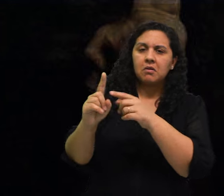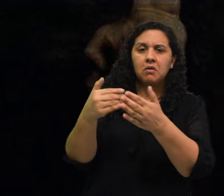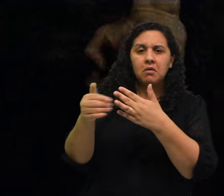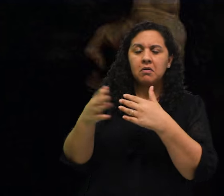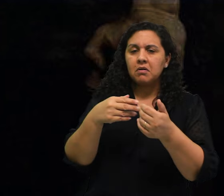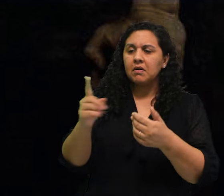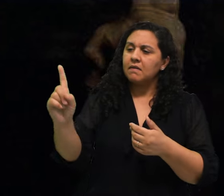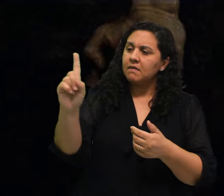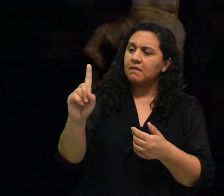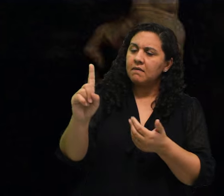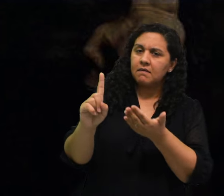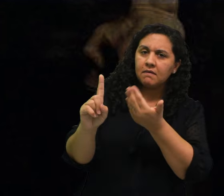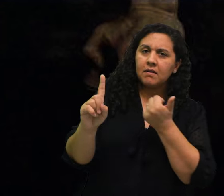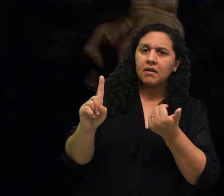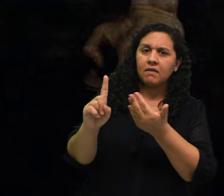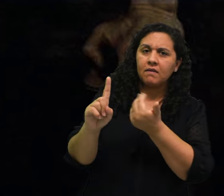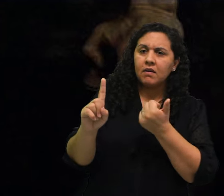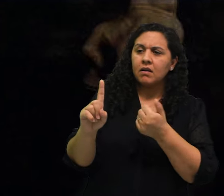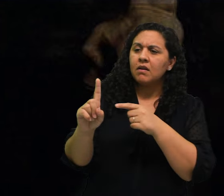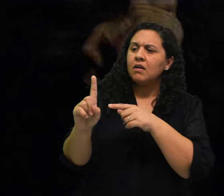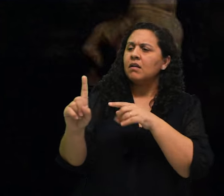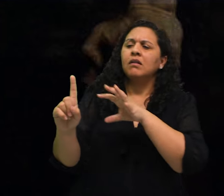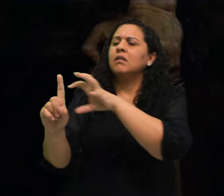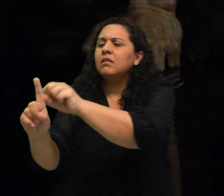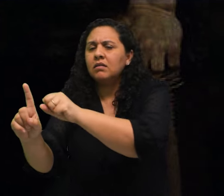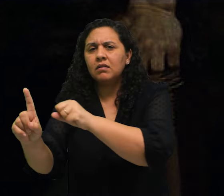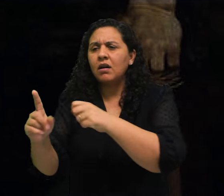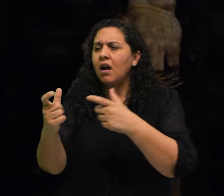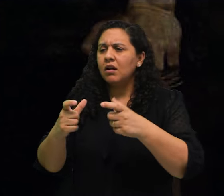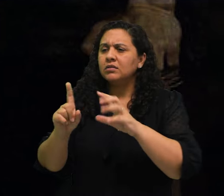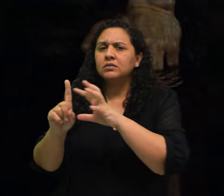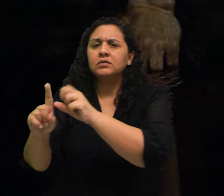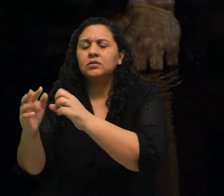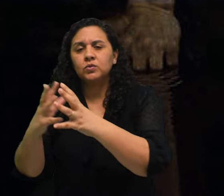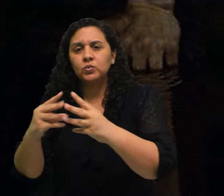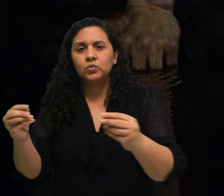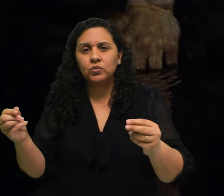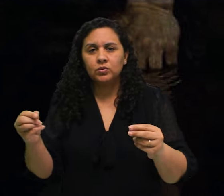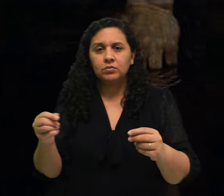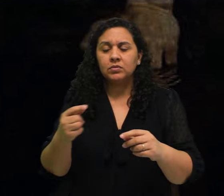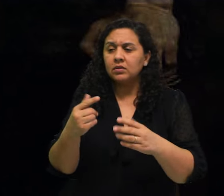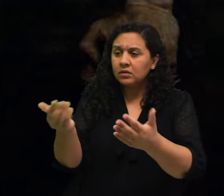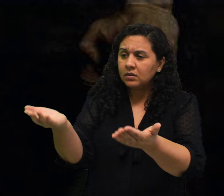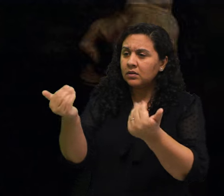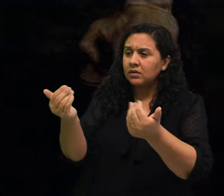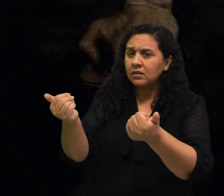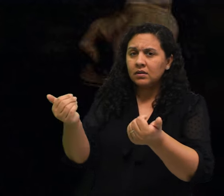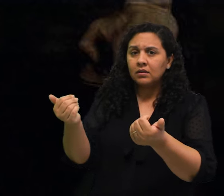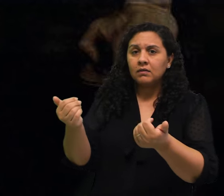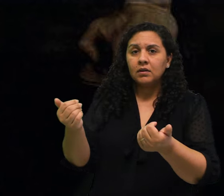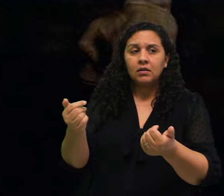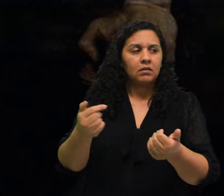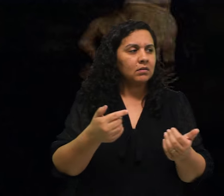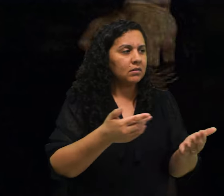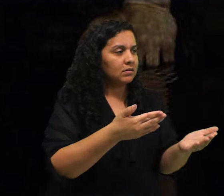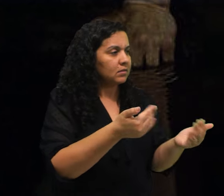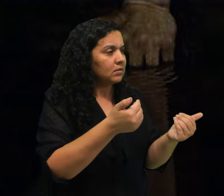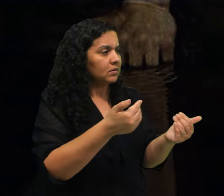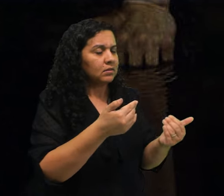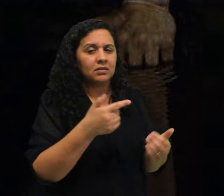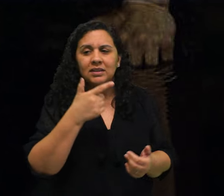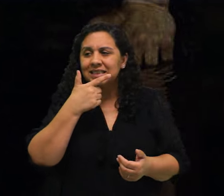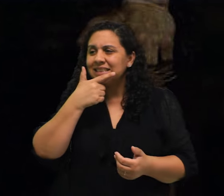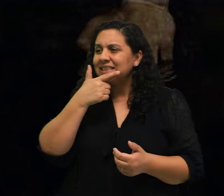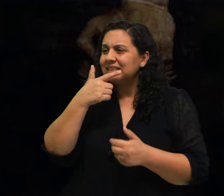quem for. Aonde você vai enquanto eu tento alcançá-lo? Você estica os braços para mim e seu